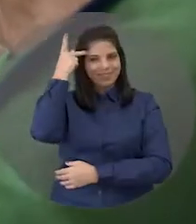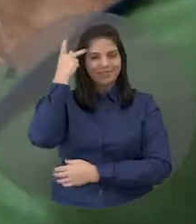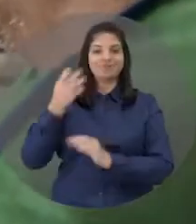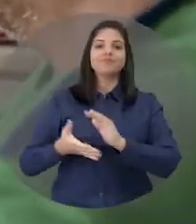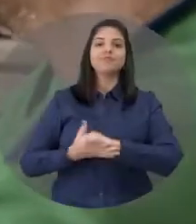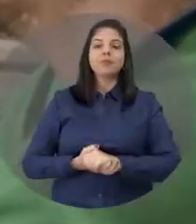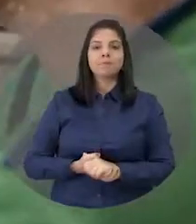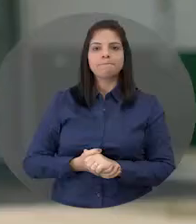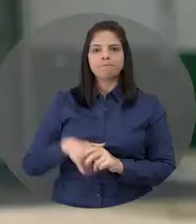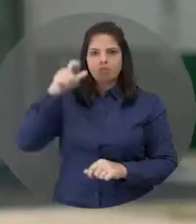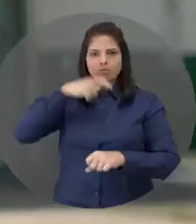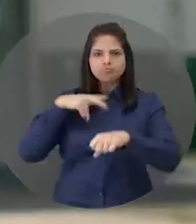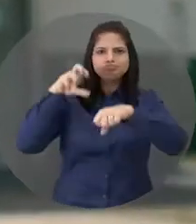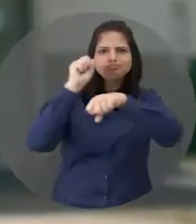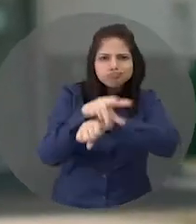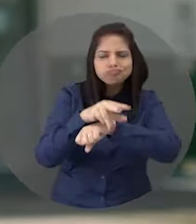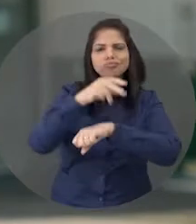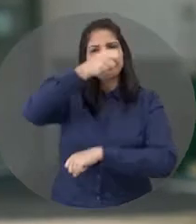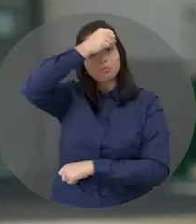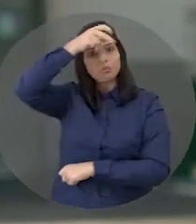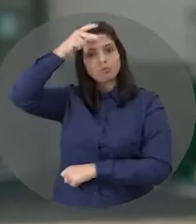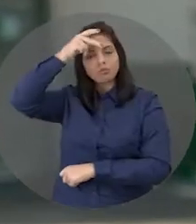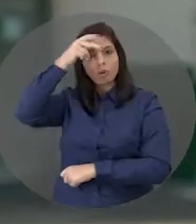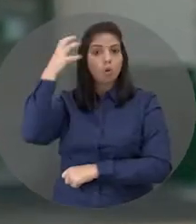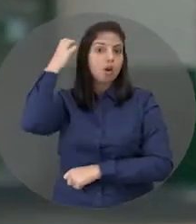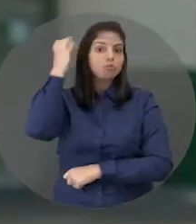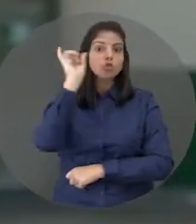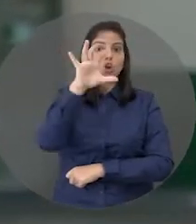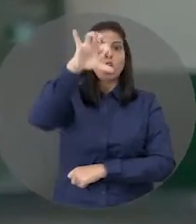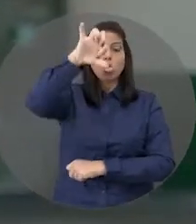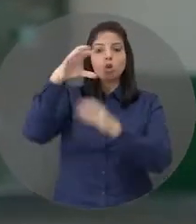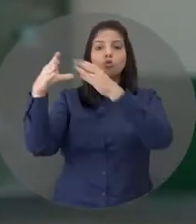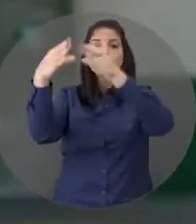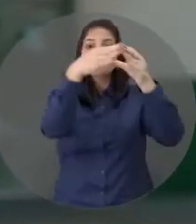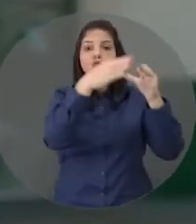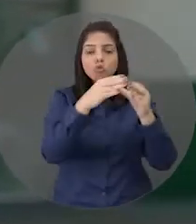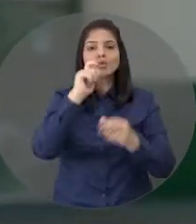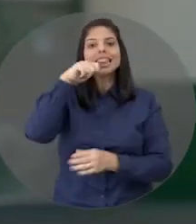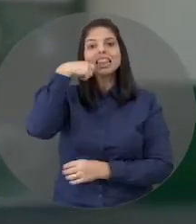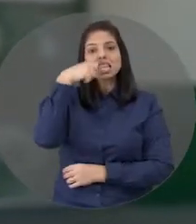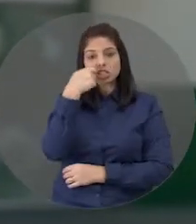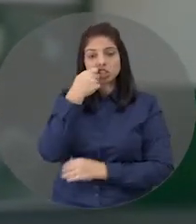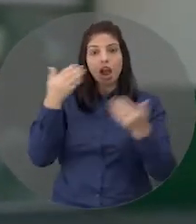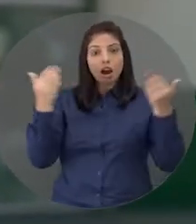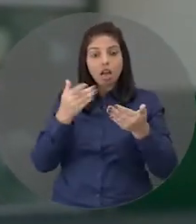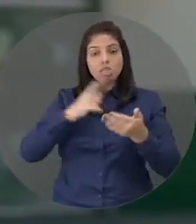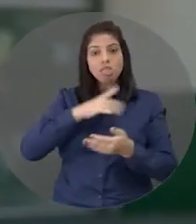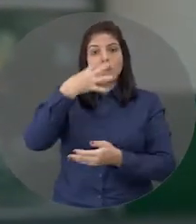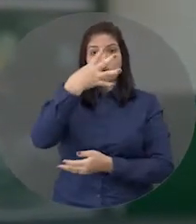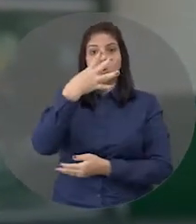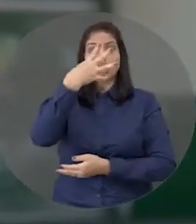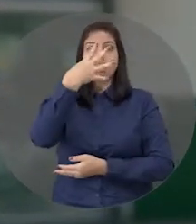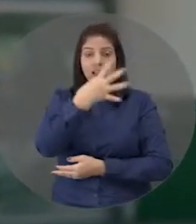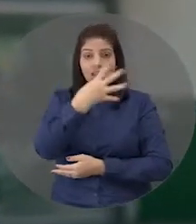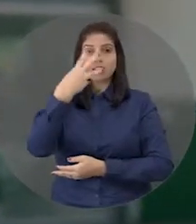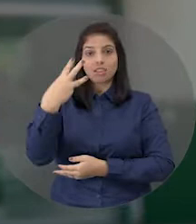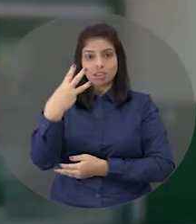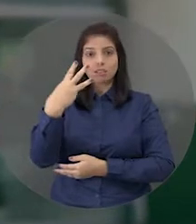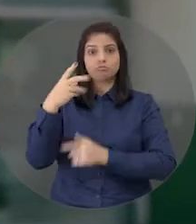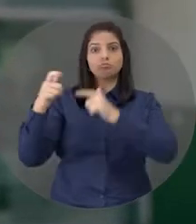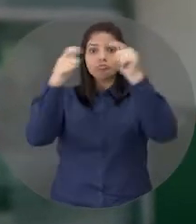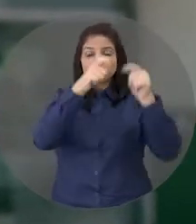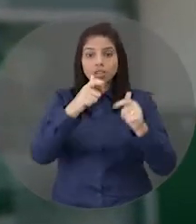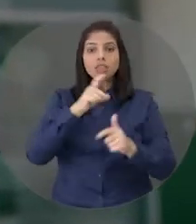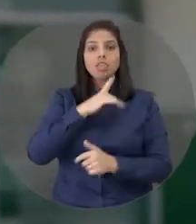uma pessoa. Quando assumi a prefeitura, Cuiabá tinha apenas 9 equipes de saúde bucal. Agora tem